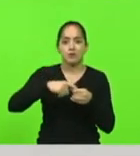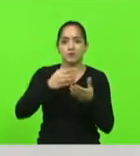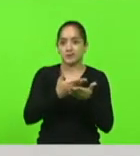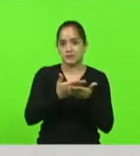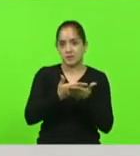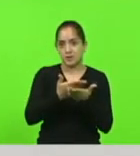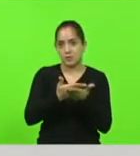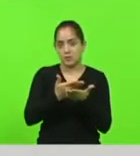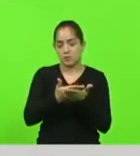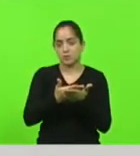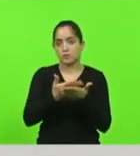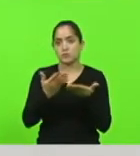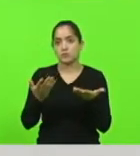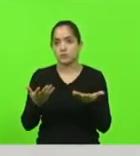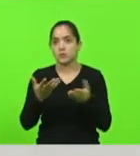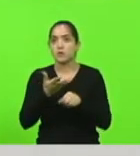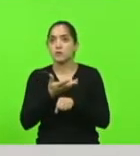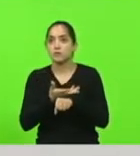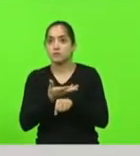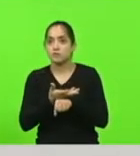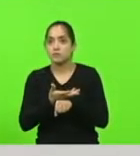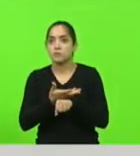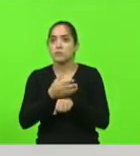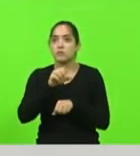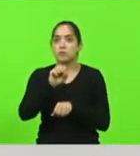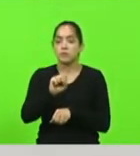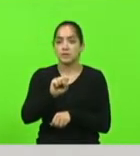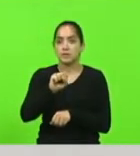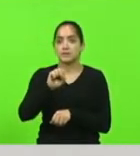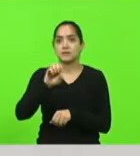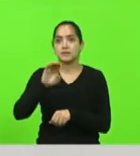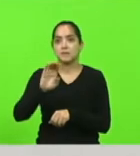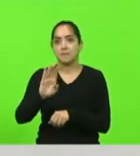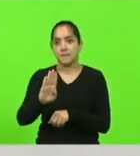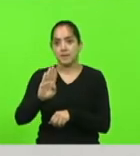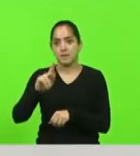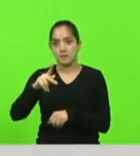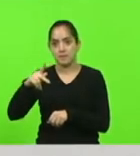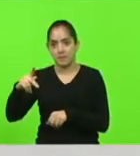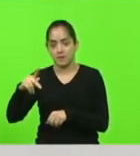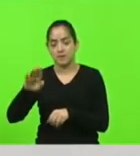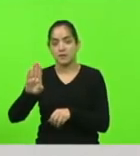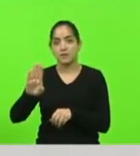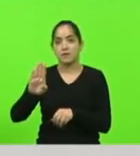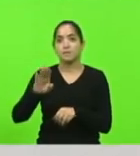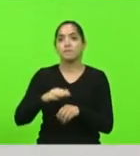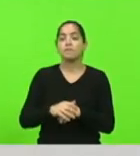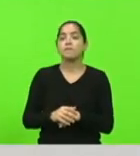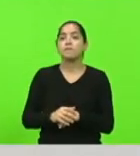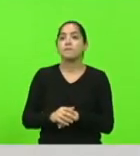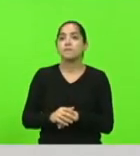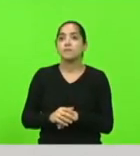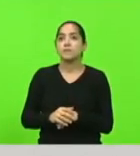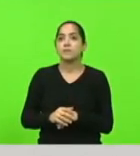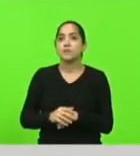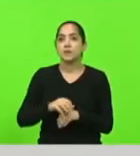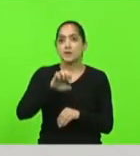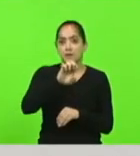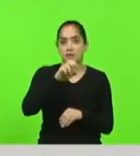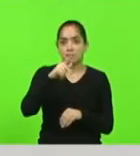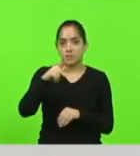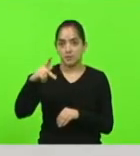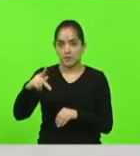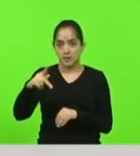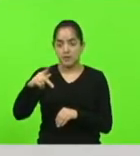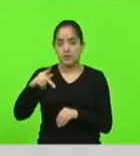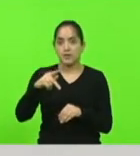de disciplinas como o SPB, Organização Social e Política Brasileira, EPB,